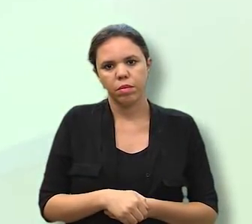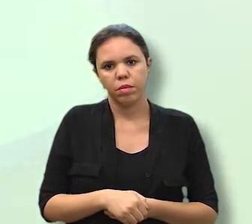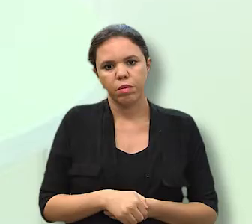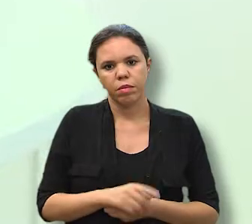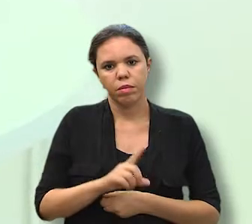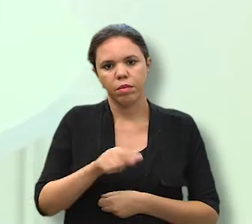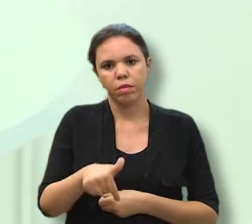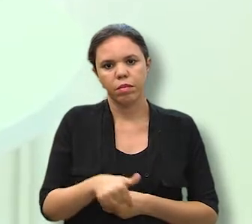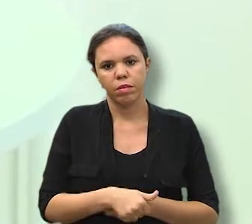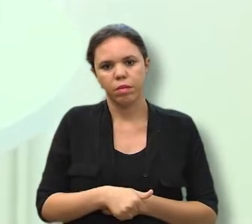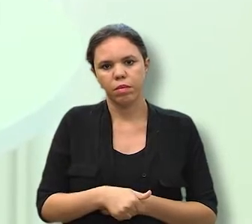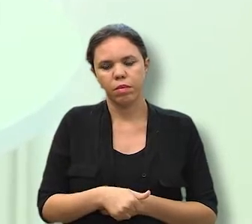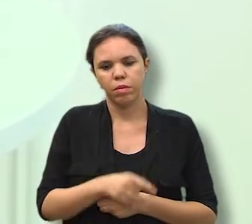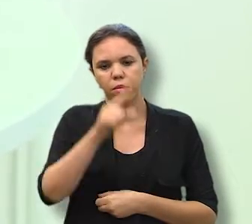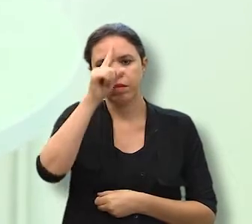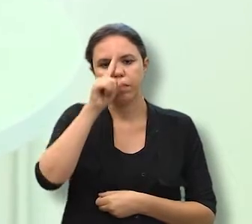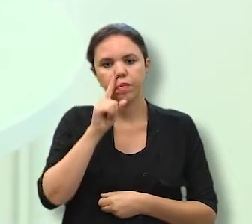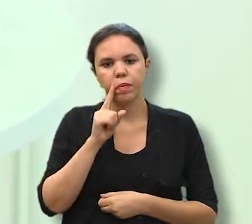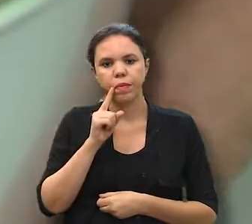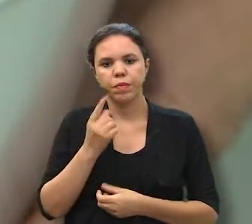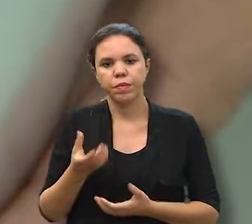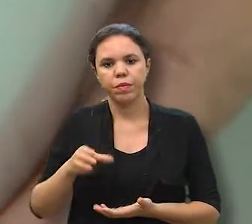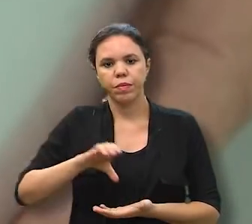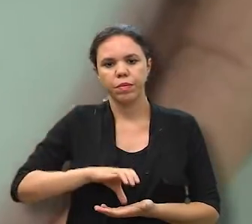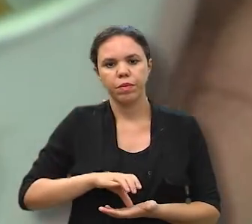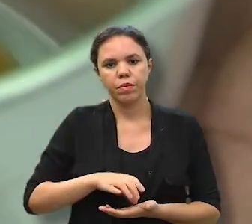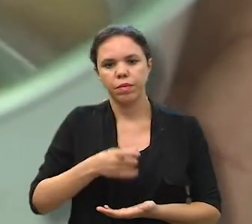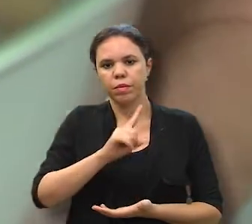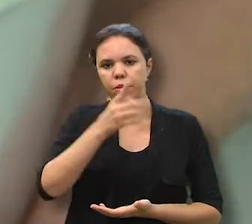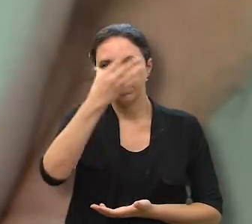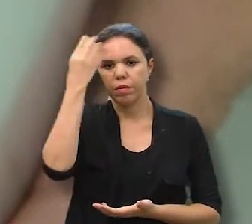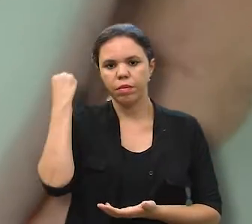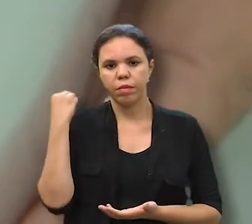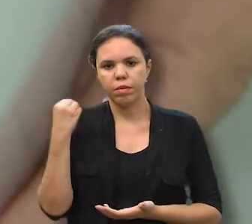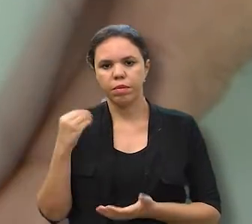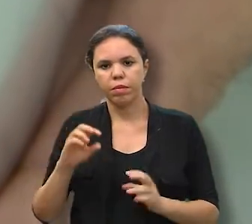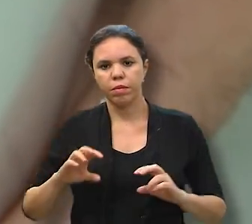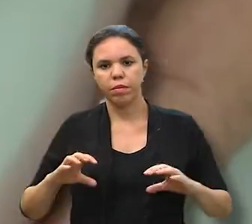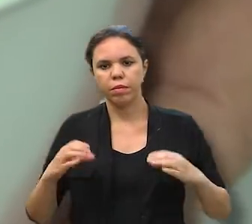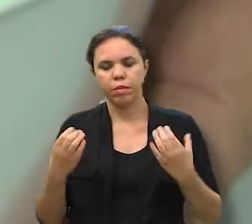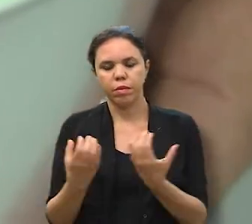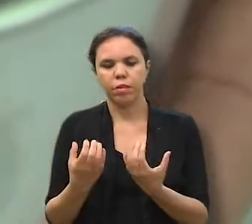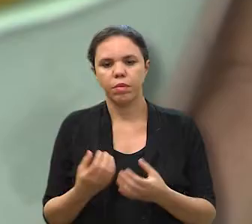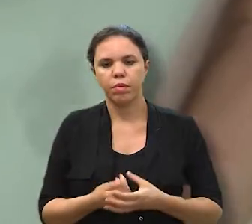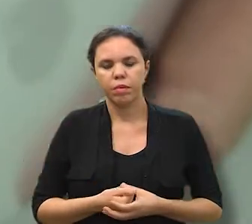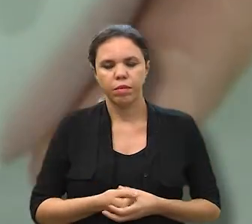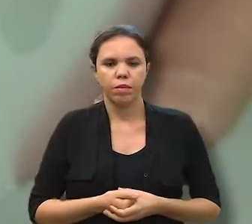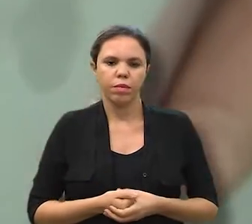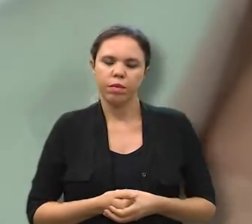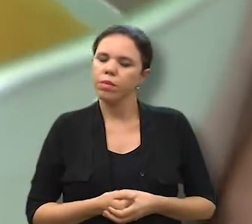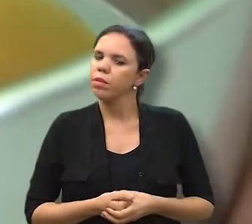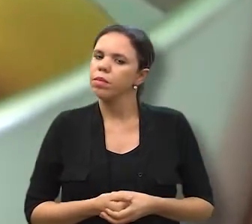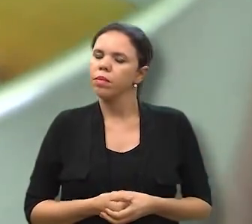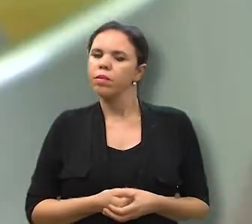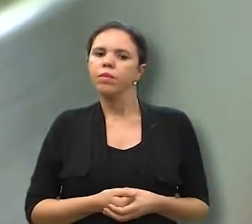Logo em seguida, caramelize a forma, não esquecendo as laterais.